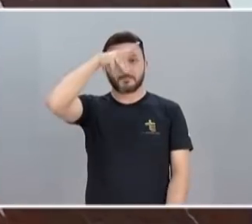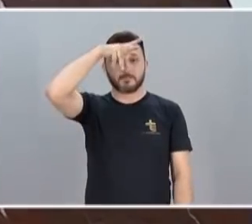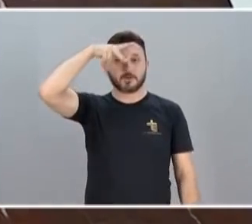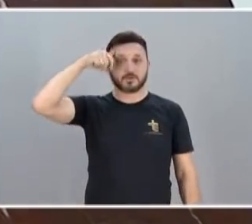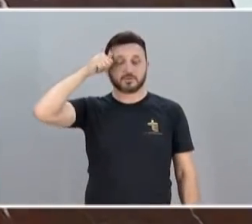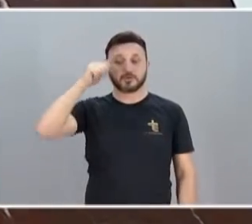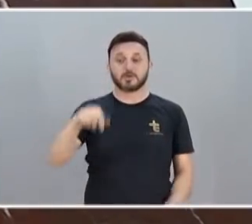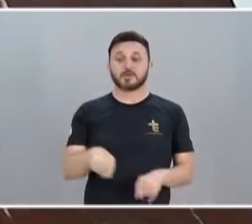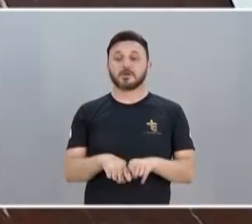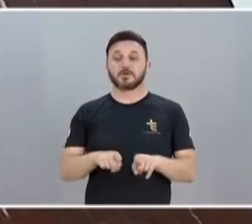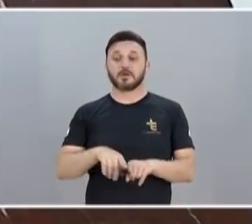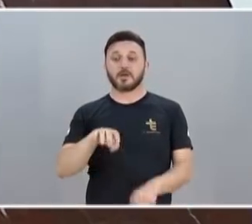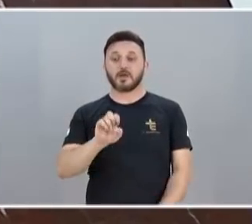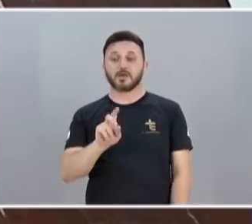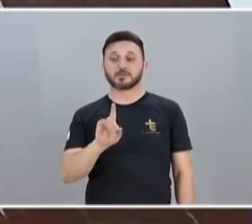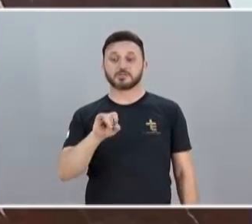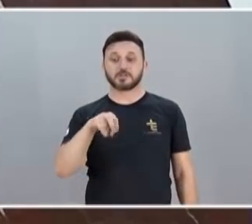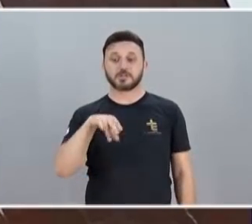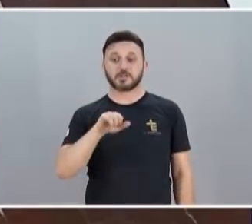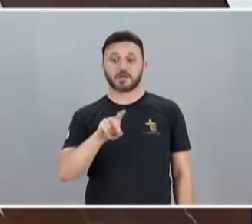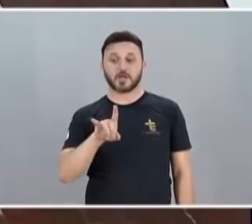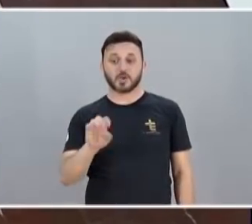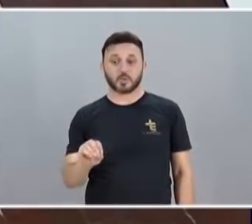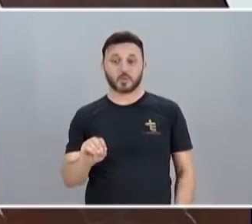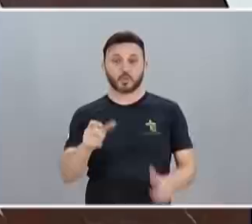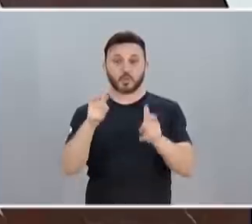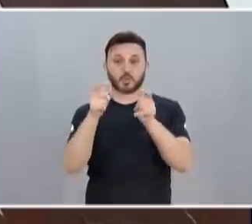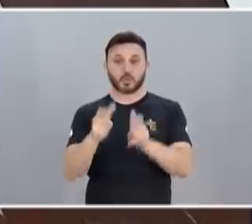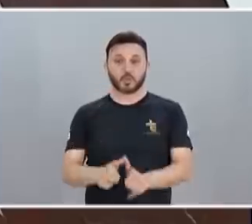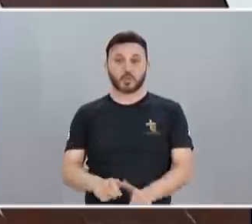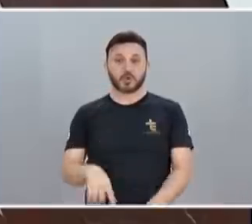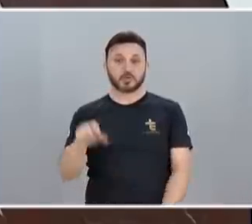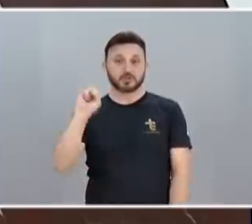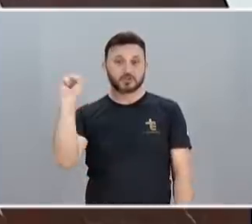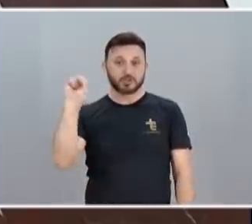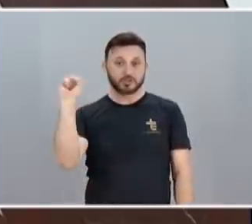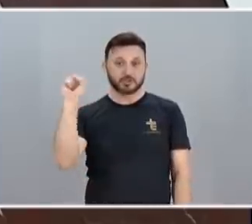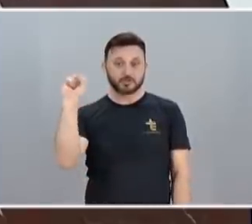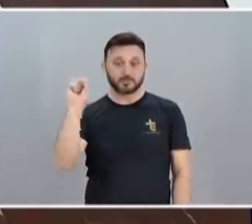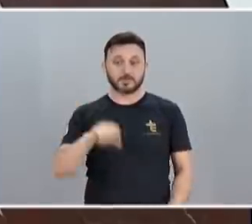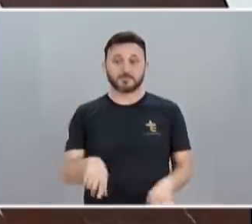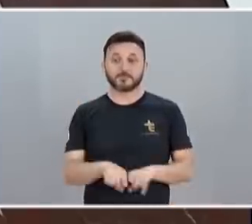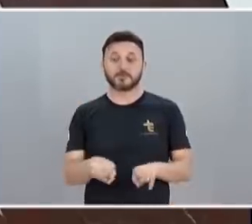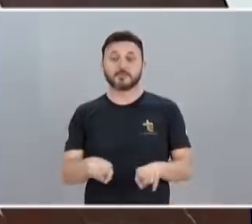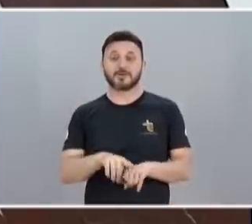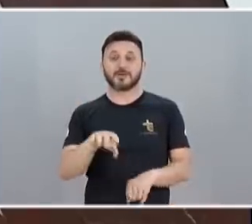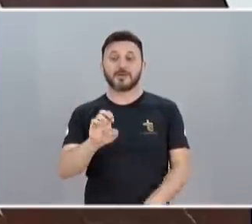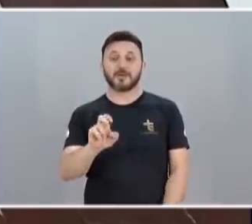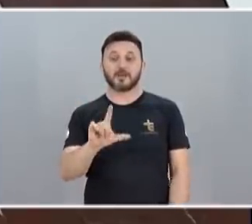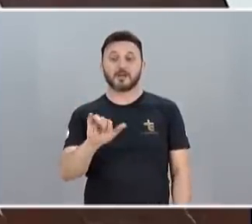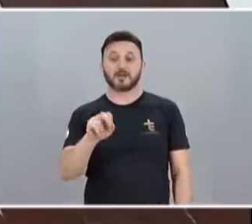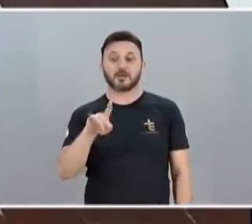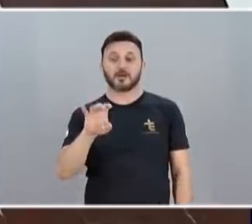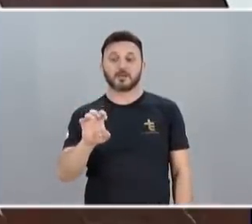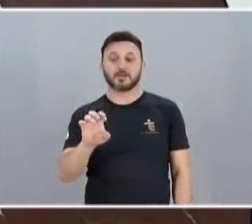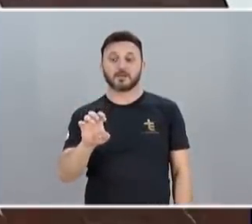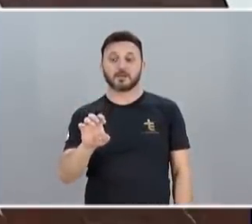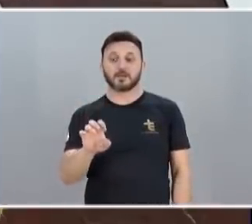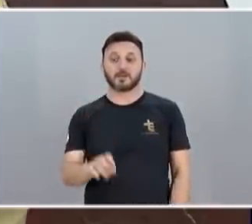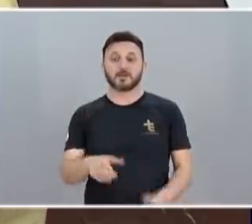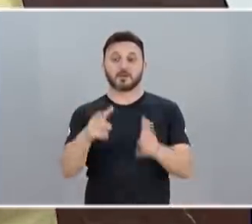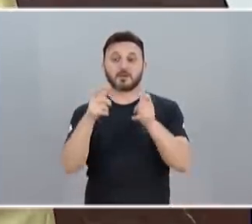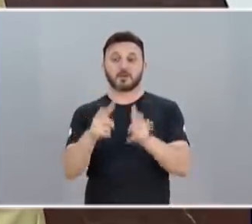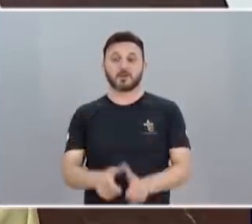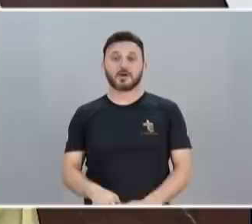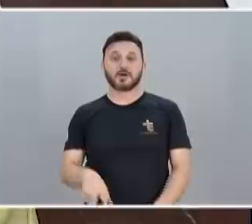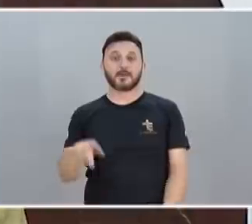Edinando de Jesus Santos, Itabaianinha, Sergipe; Eliane Pereira de Andrade, de